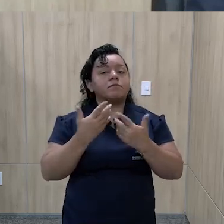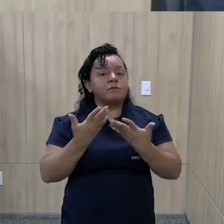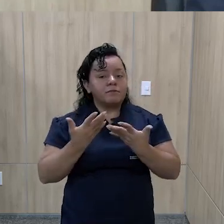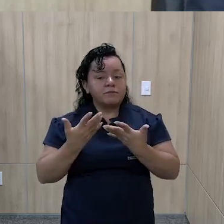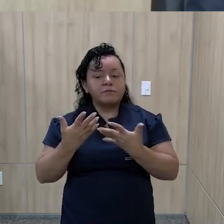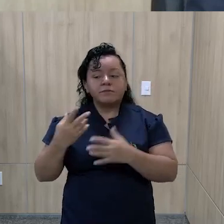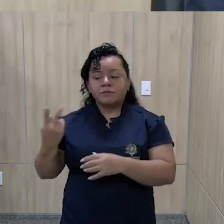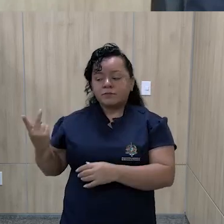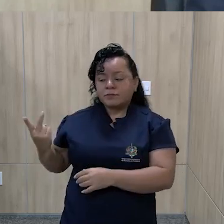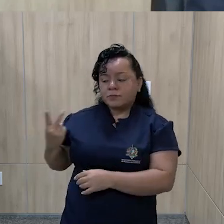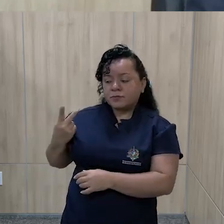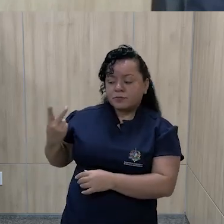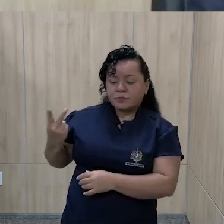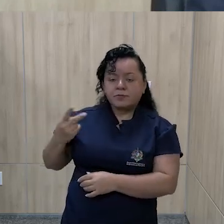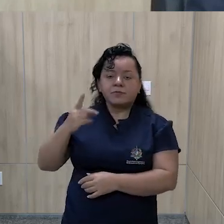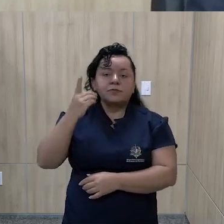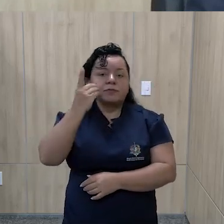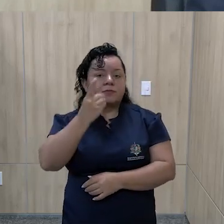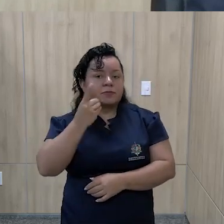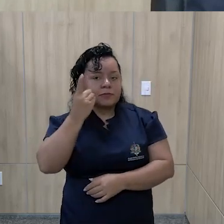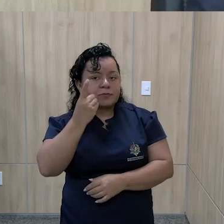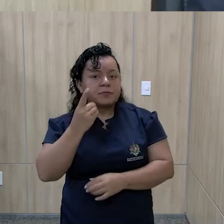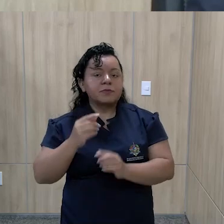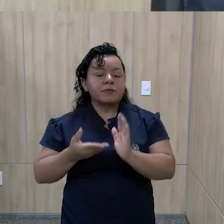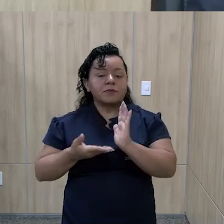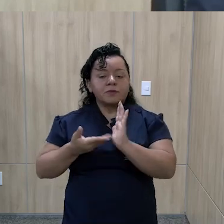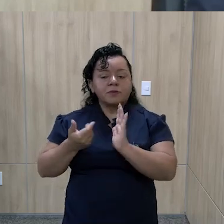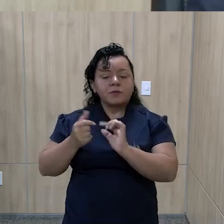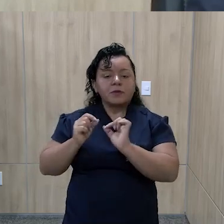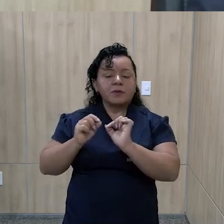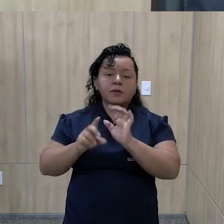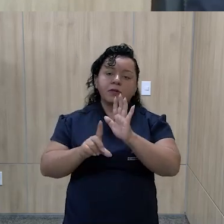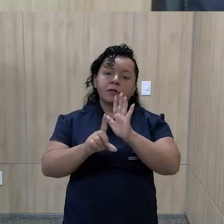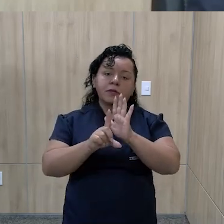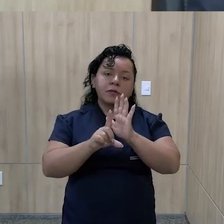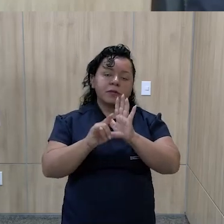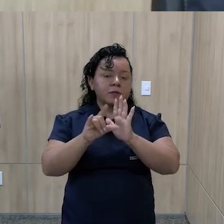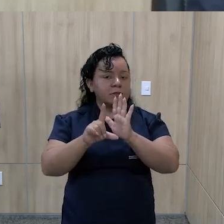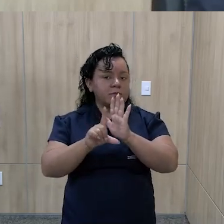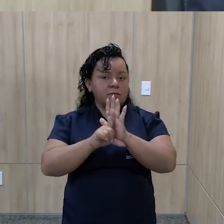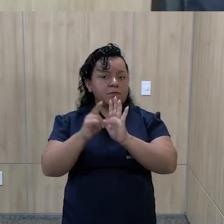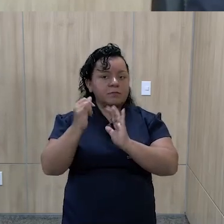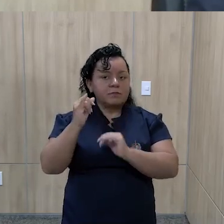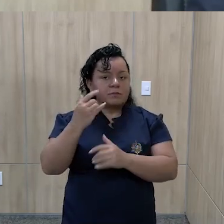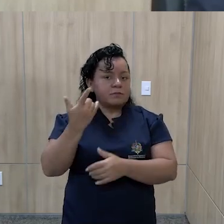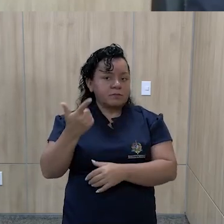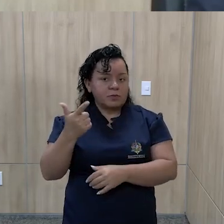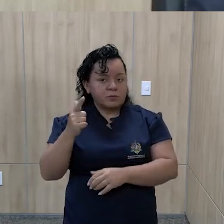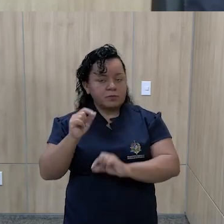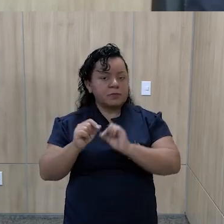contornar essas ilegalidades e inconstitucionalidades no tocante